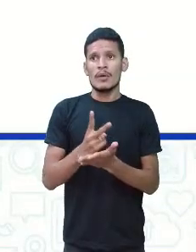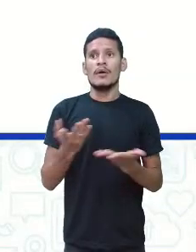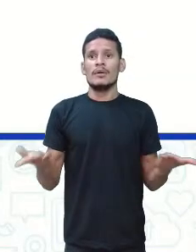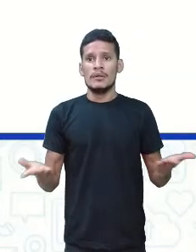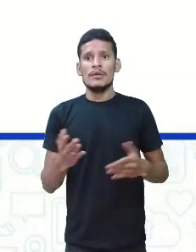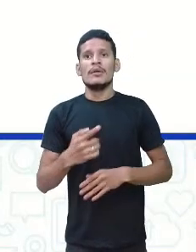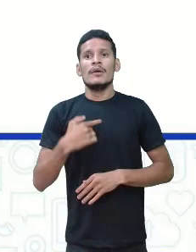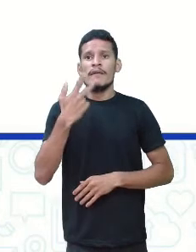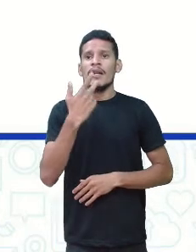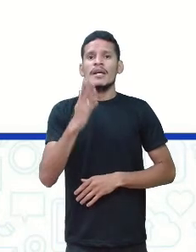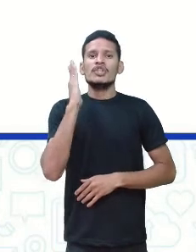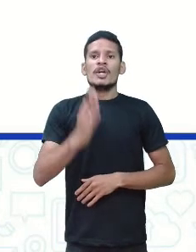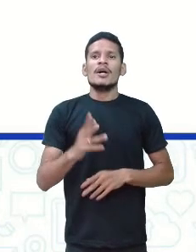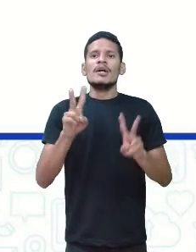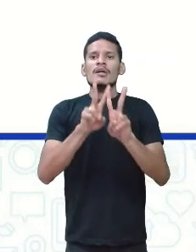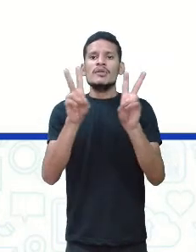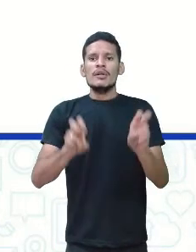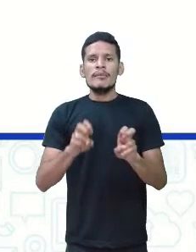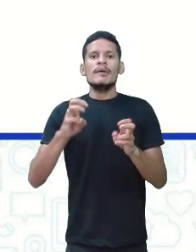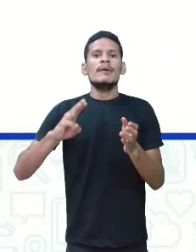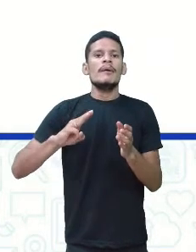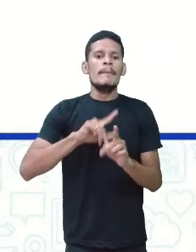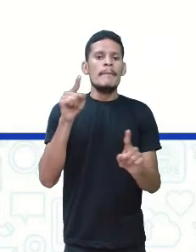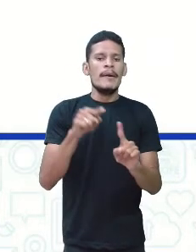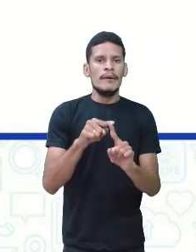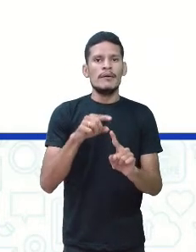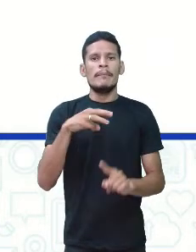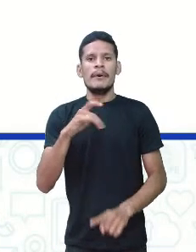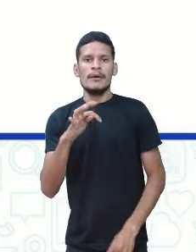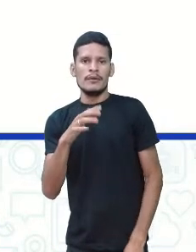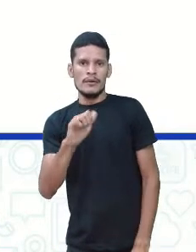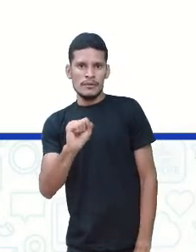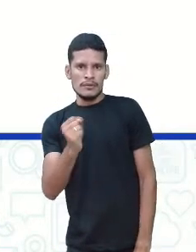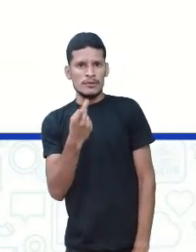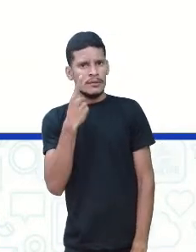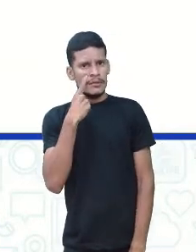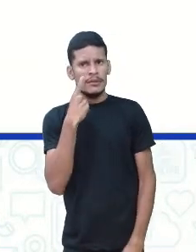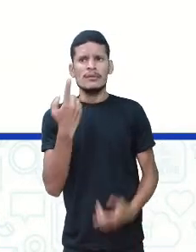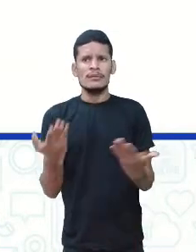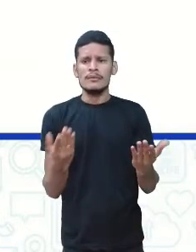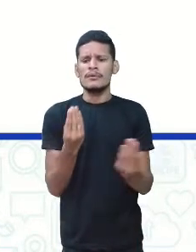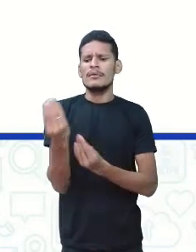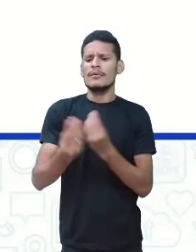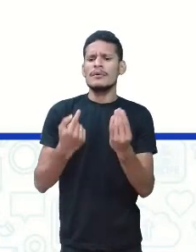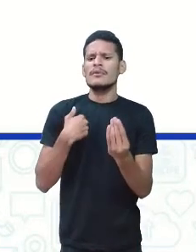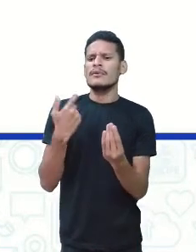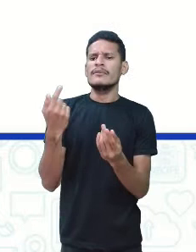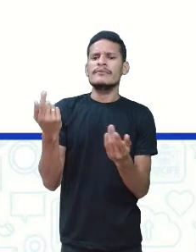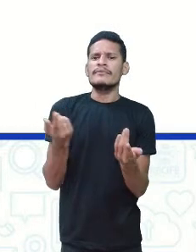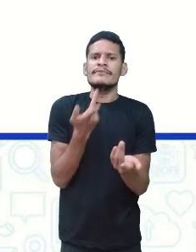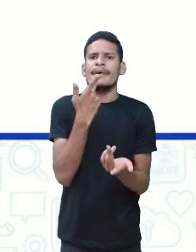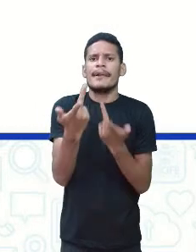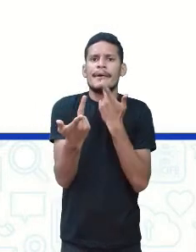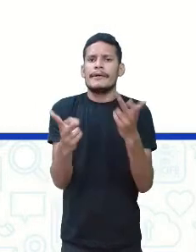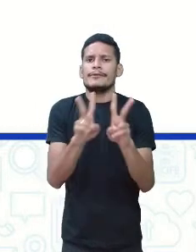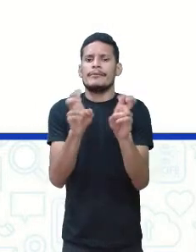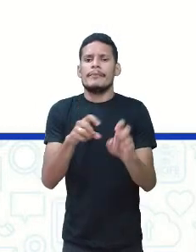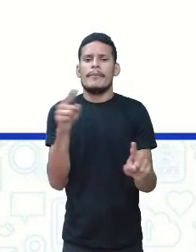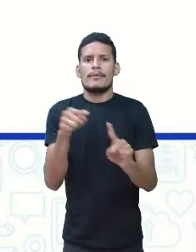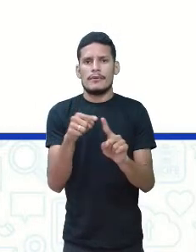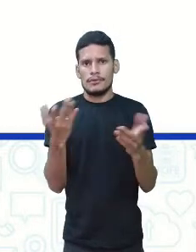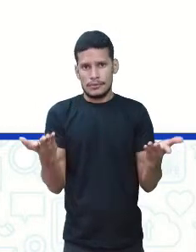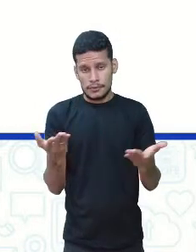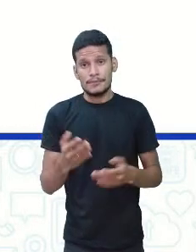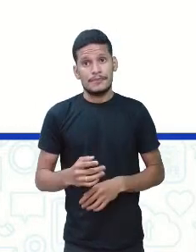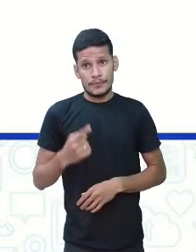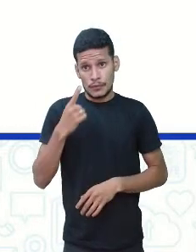aí eu falei de metas, né? O que são essas metas, né? O que é que eu posso dizer em relação a essas metas? As